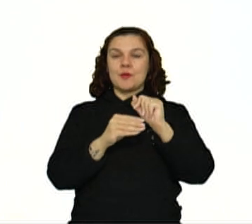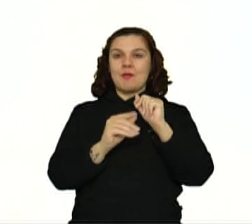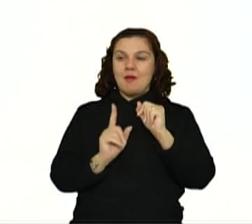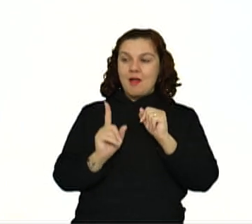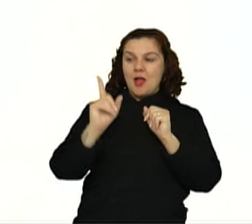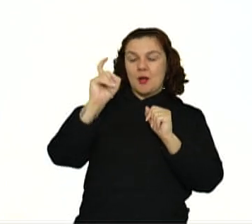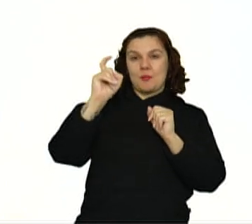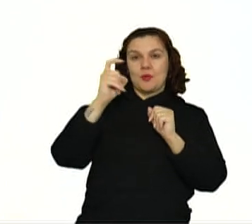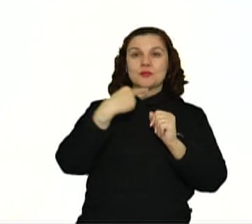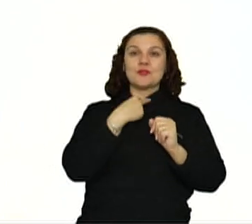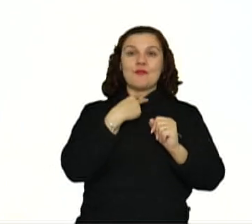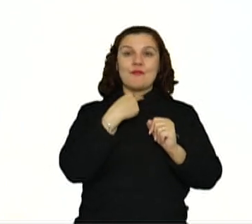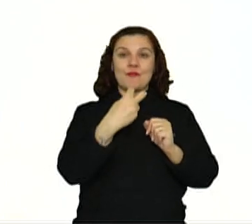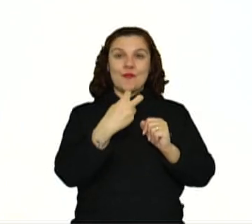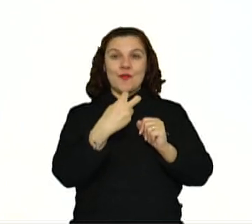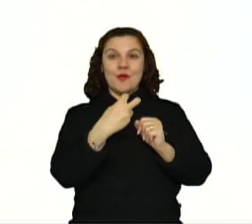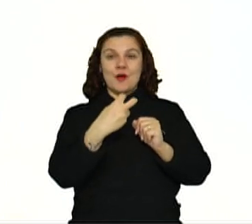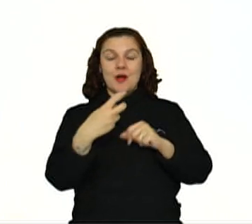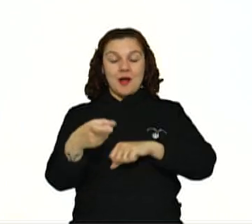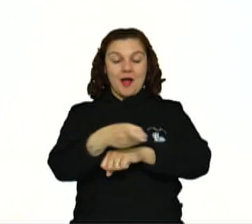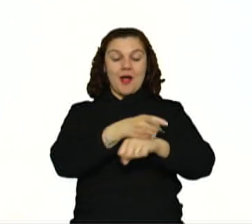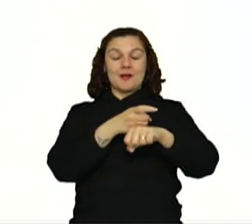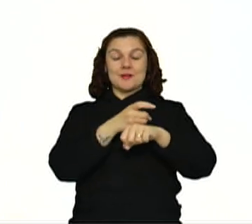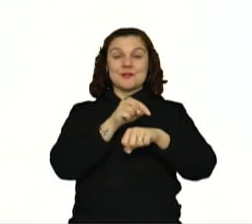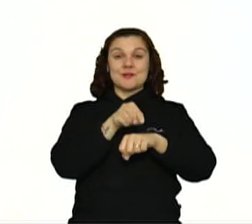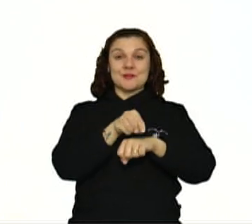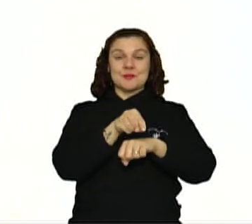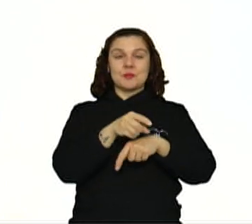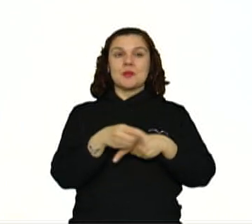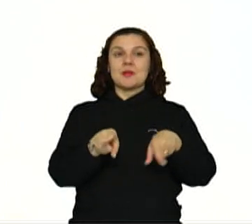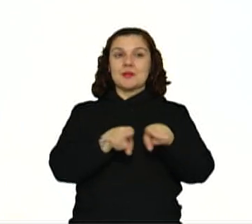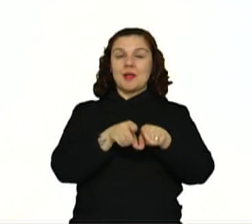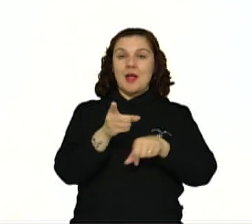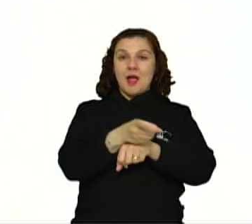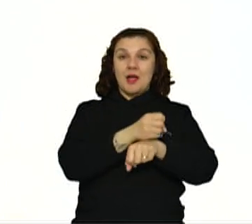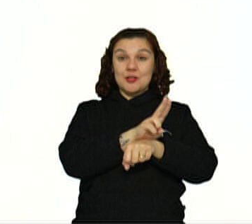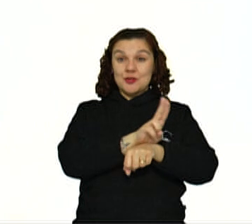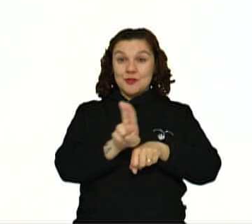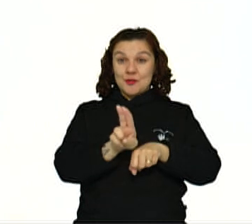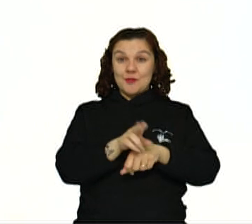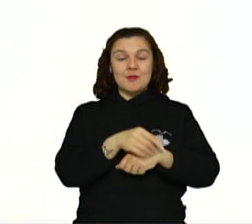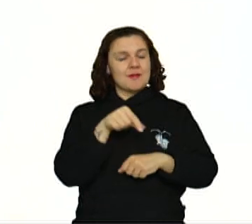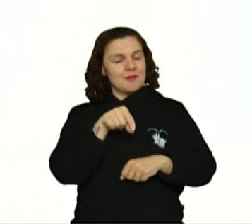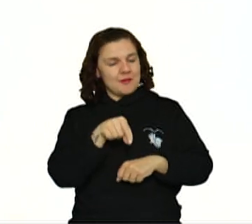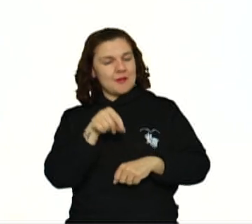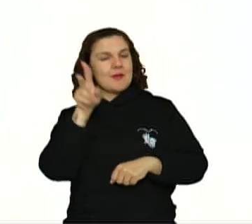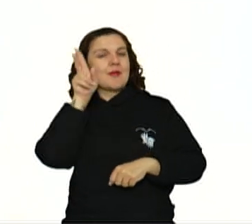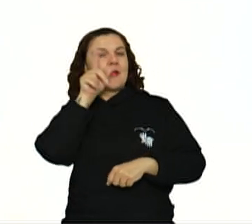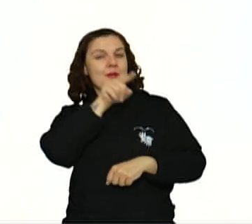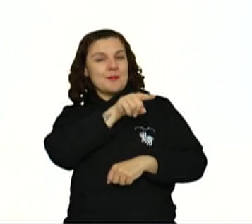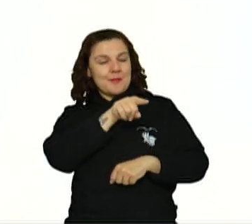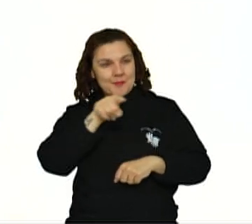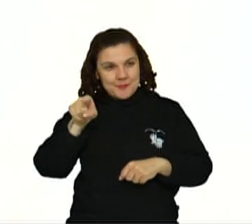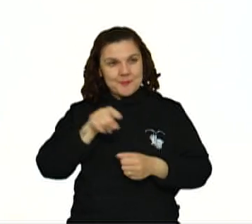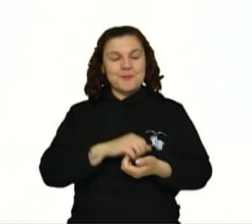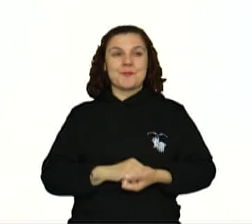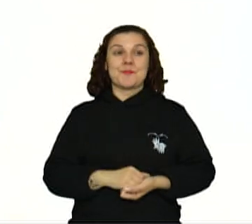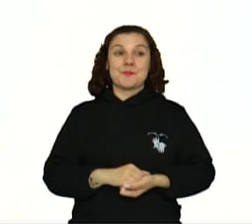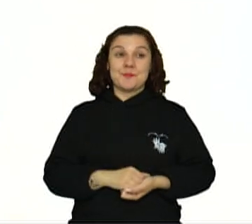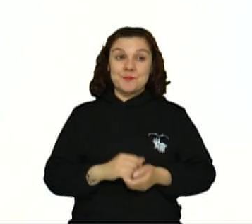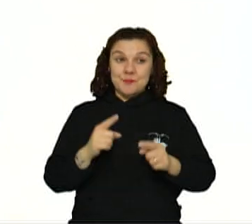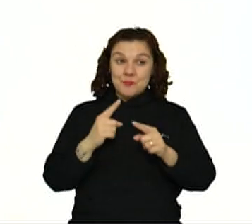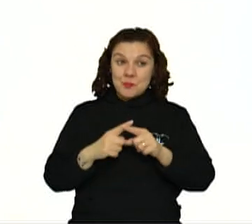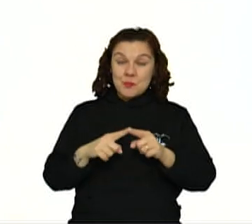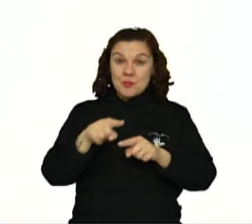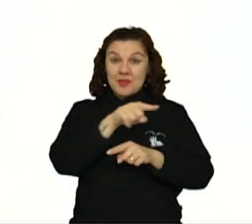aposto, vocativo, adjunta adverbial e adjunta de nominal. E lembro muito bem, porque eu